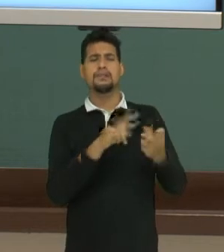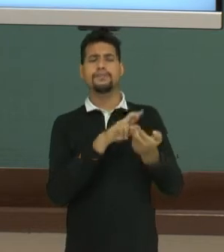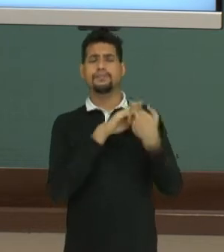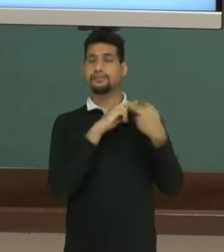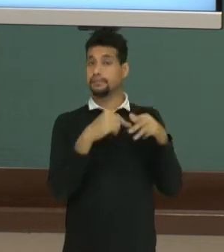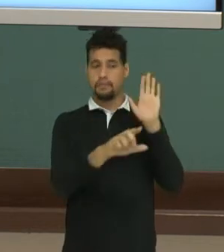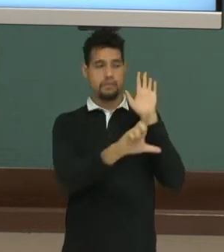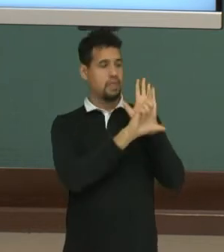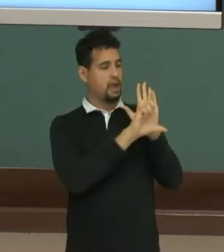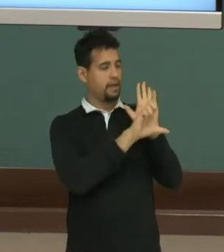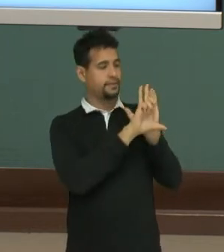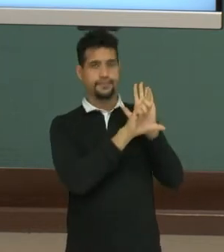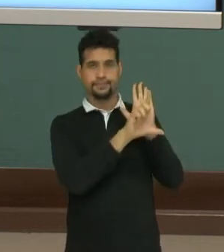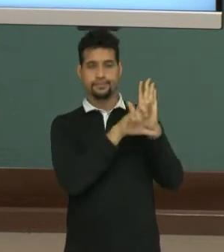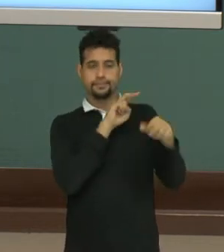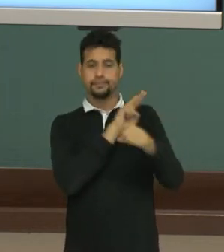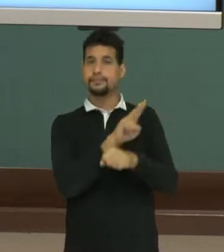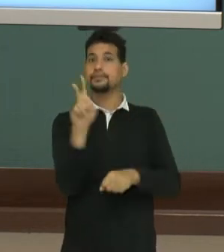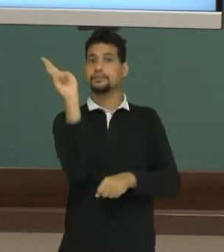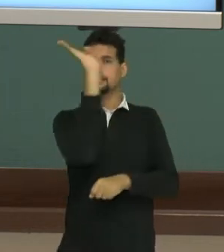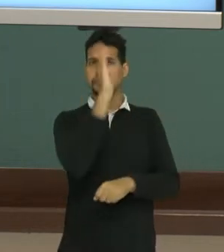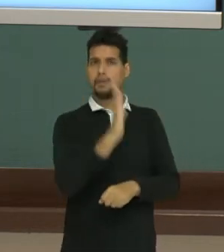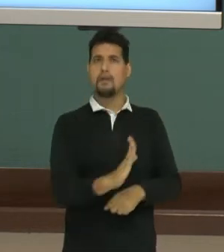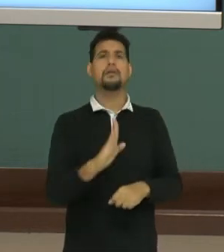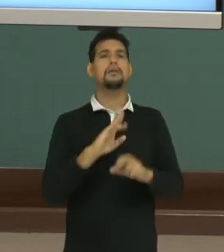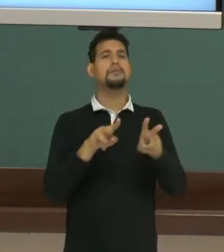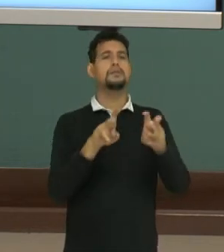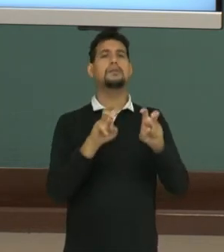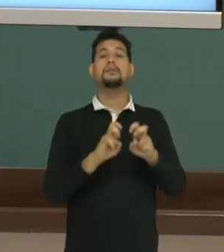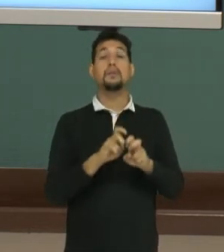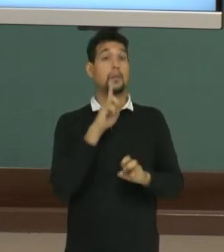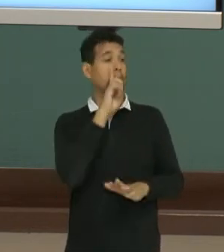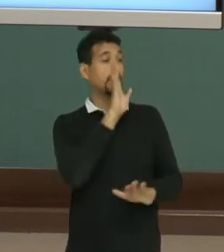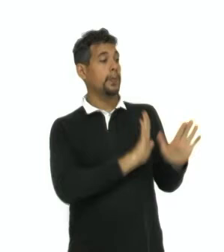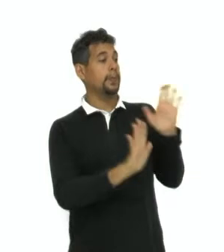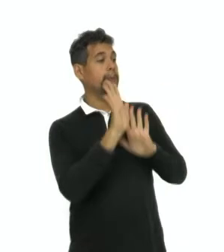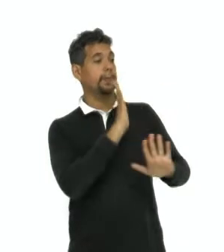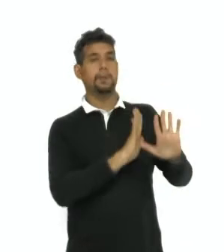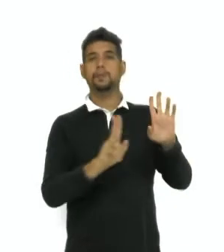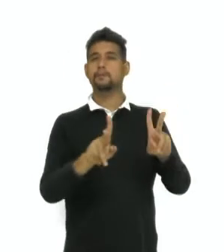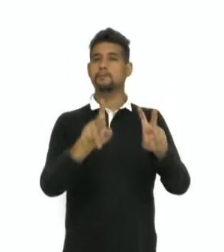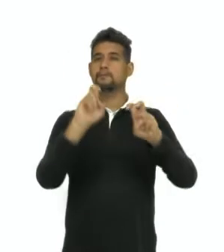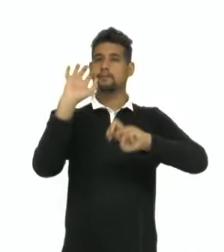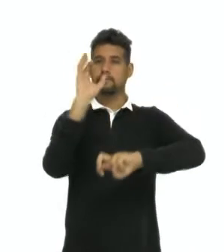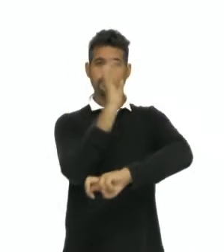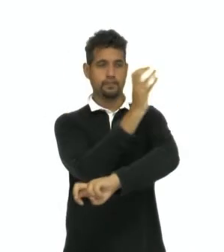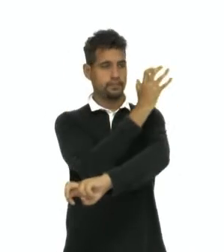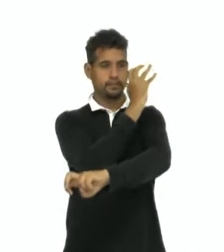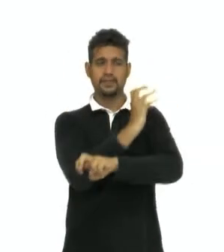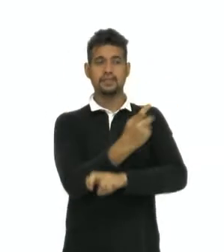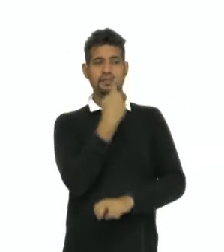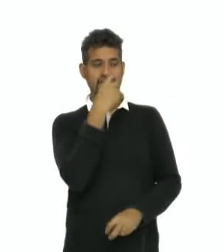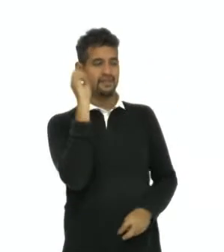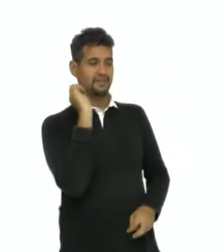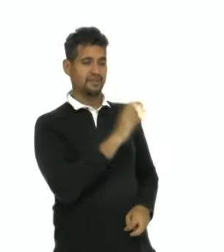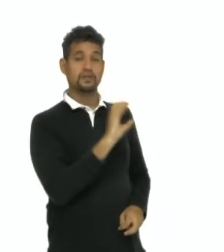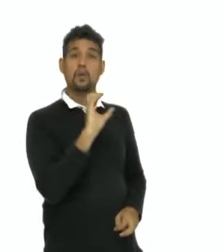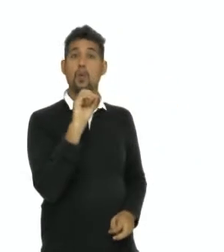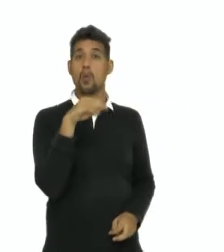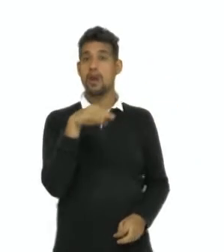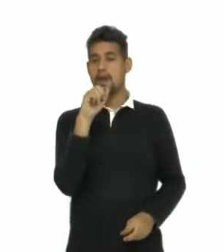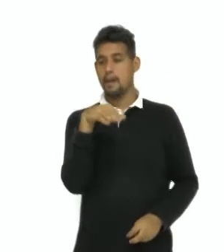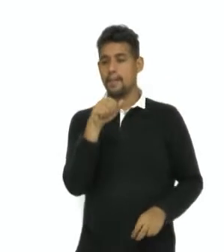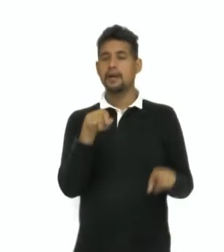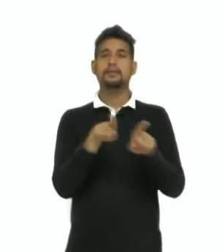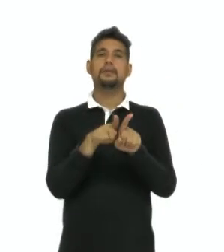pela legislação vigente no Brasil sobre a periculosidade e questões ambientais desses rejeitos, o CONAMA e o